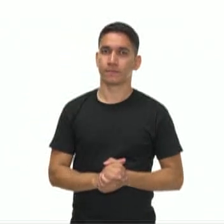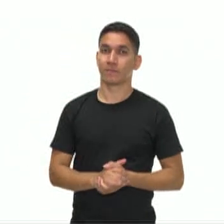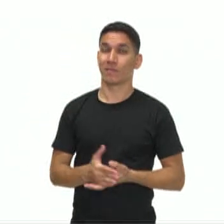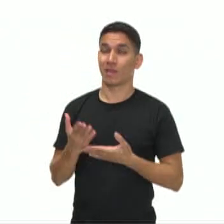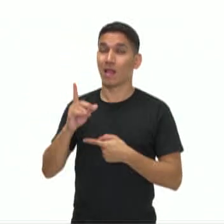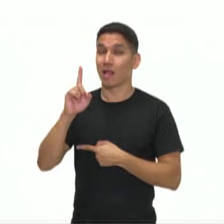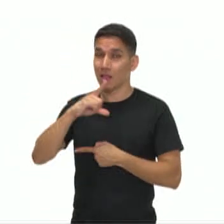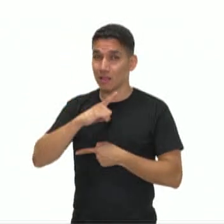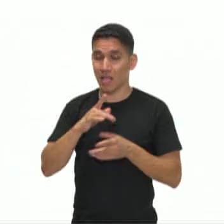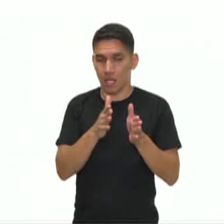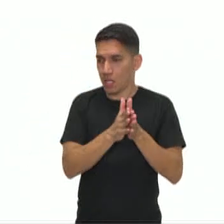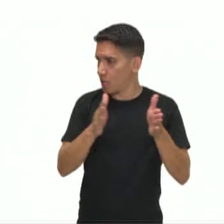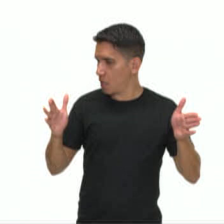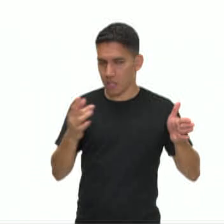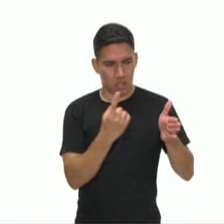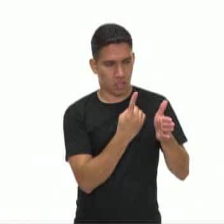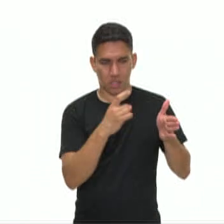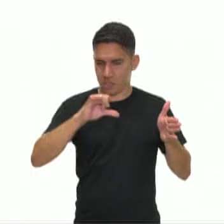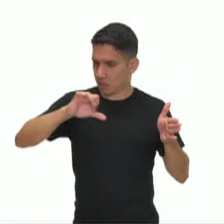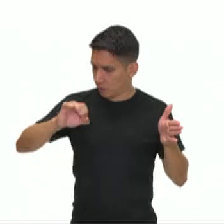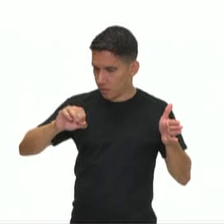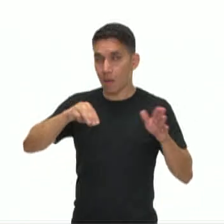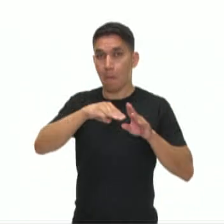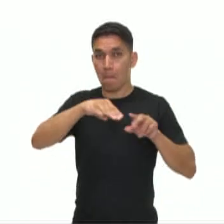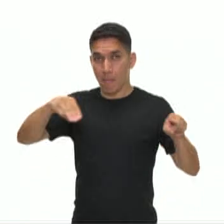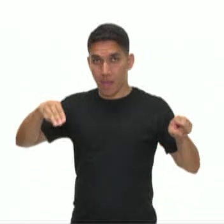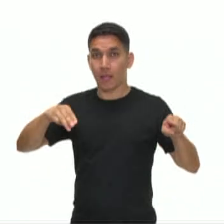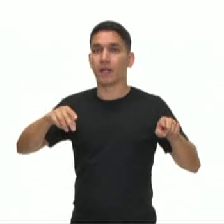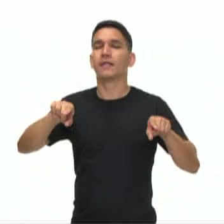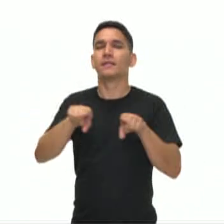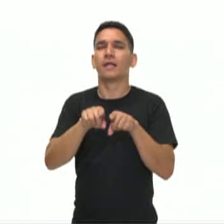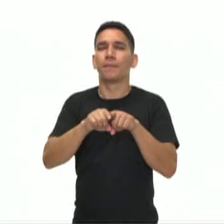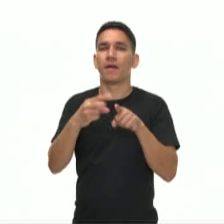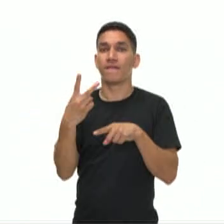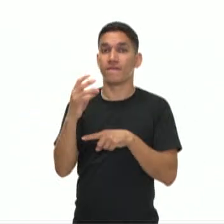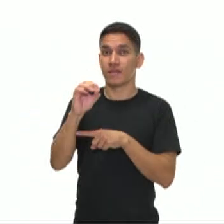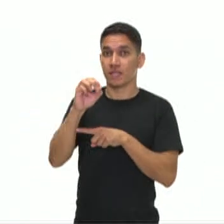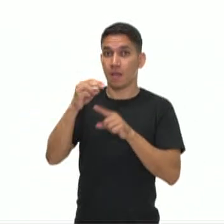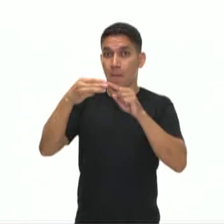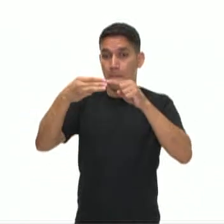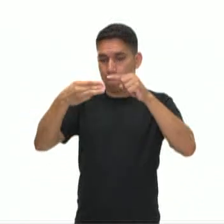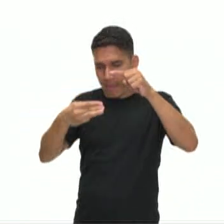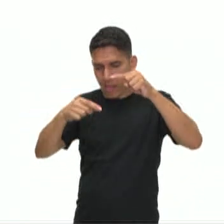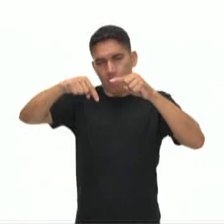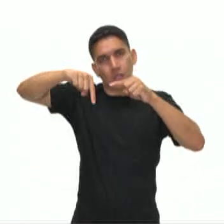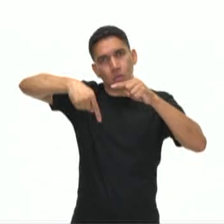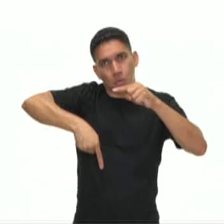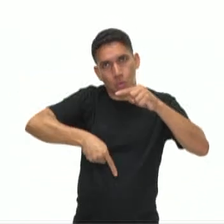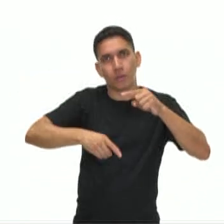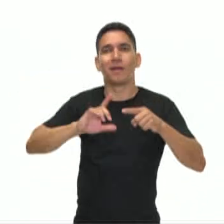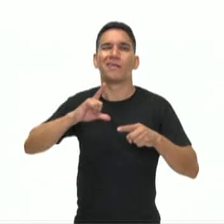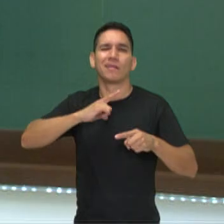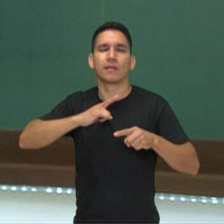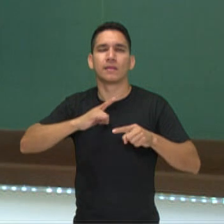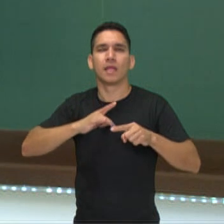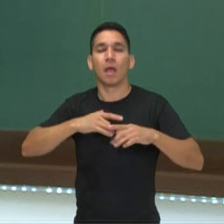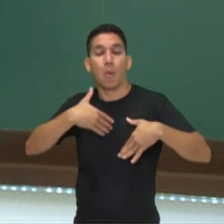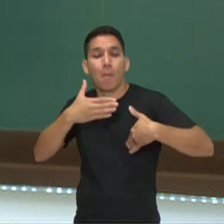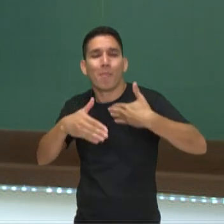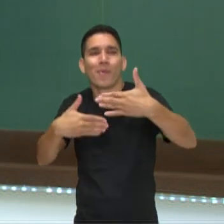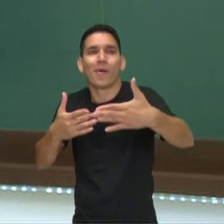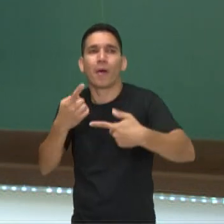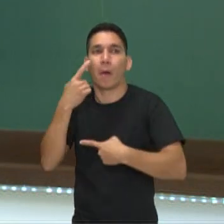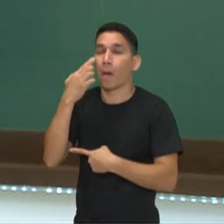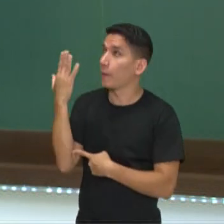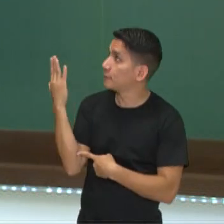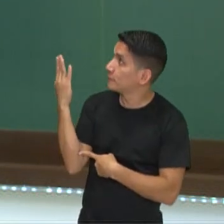190 metros de largura e 20 metros de profundidade. Então, é todo o processo, tá? Para sair aqui,